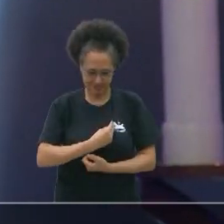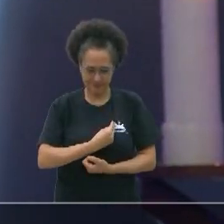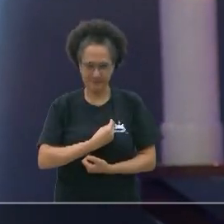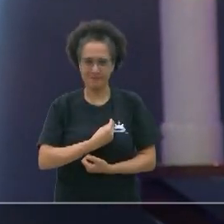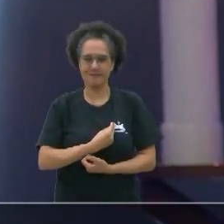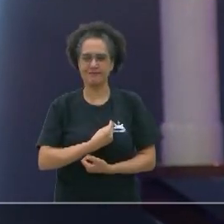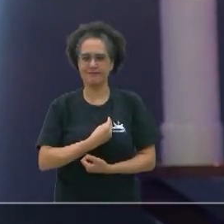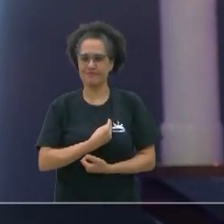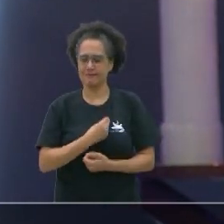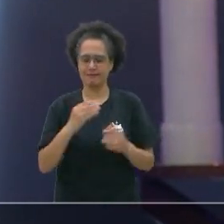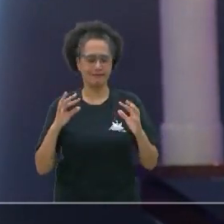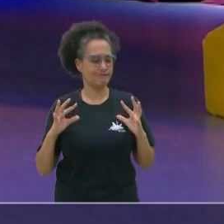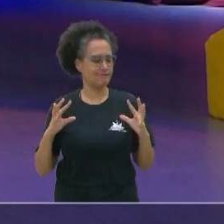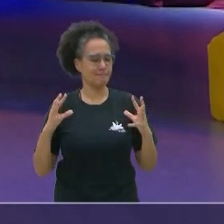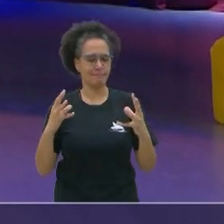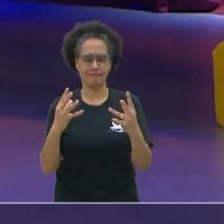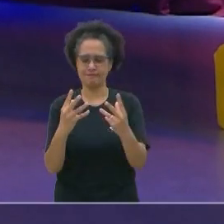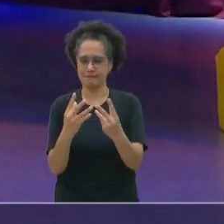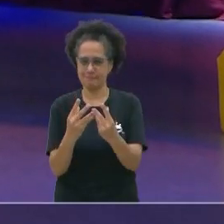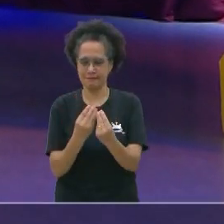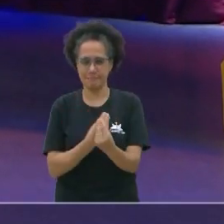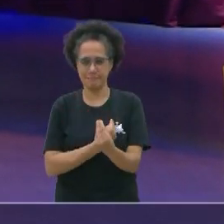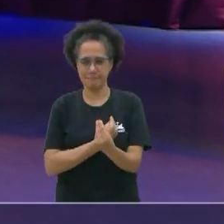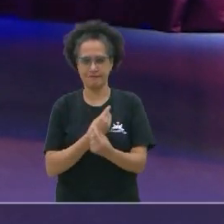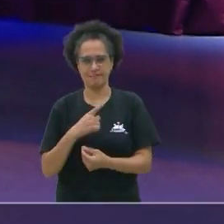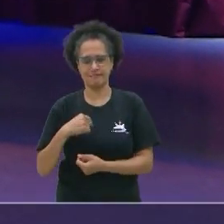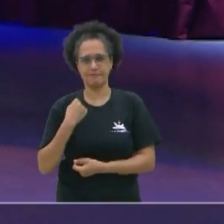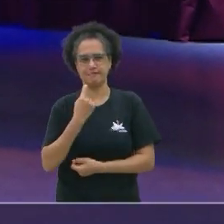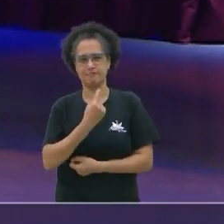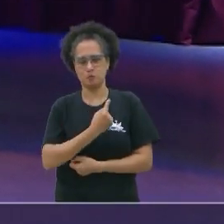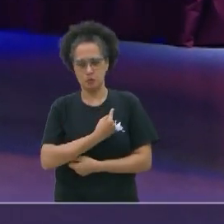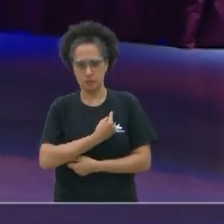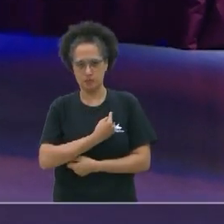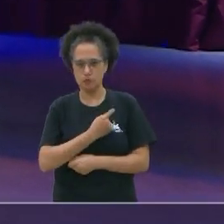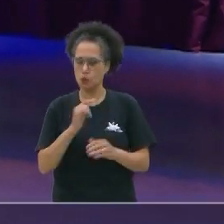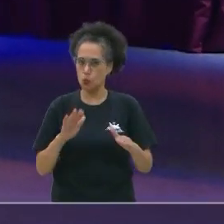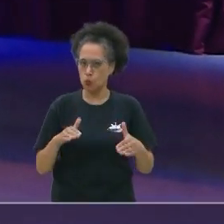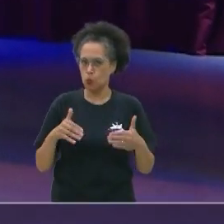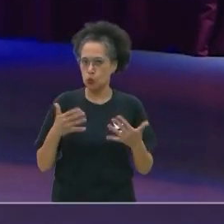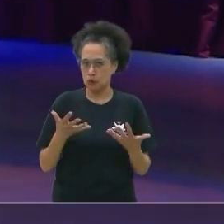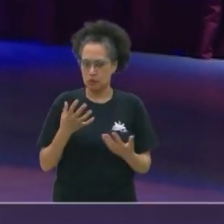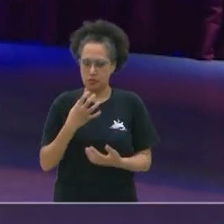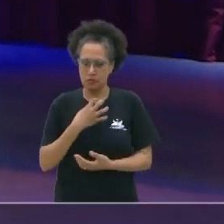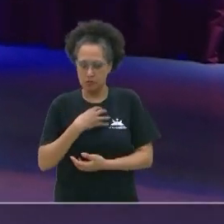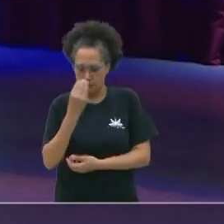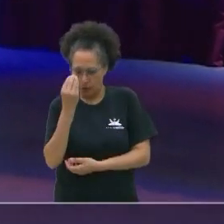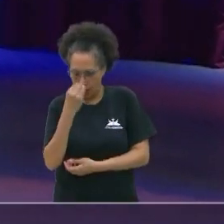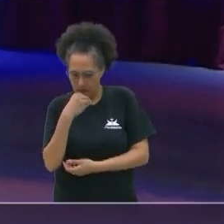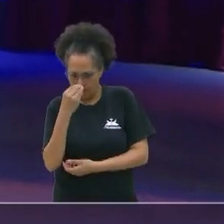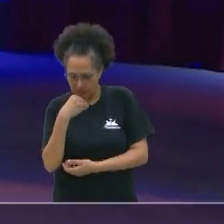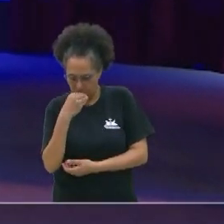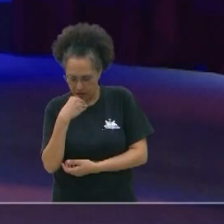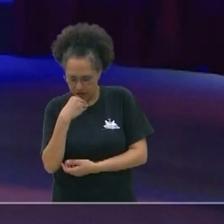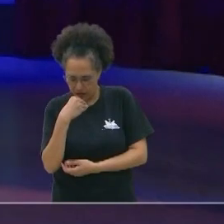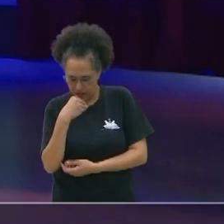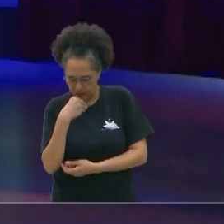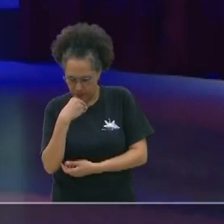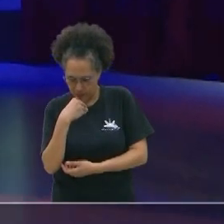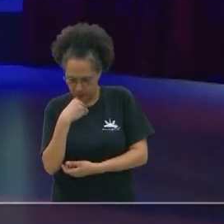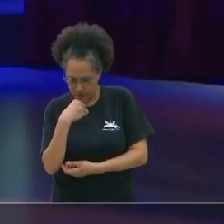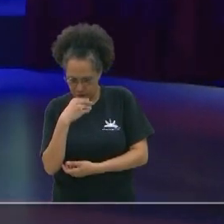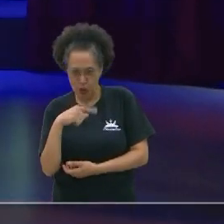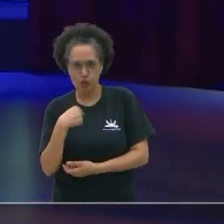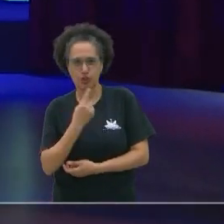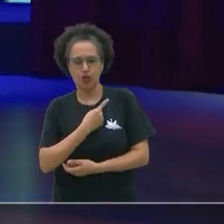em todos os momentos da vida. Quando nos sentimos fracos, nos diz São Paulo, é então que